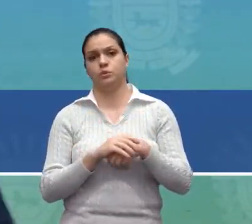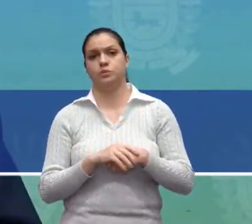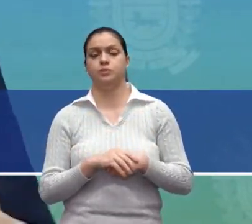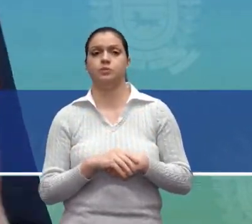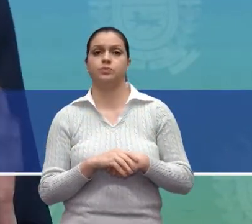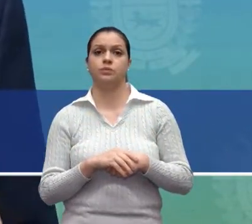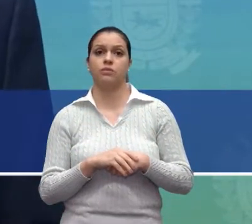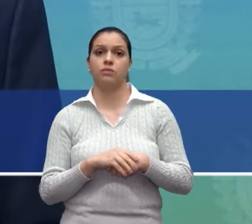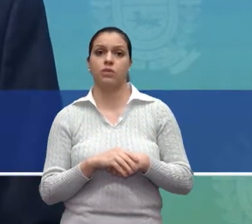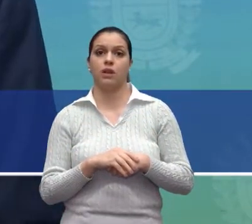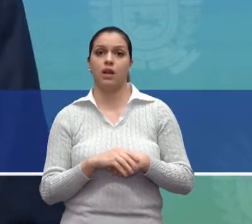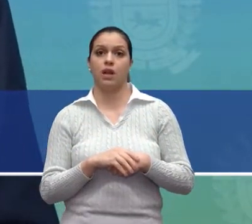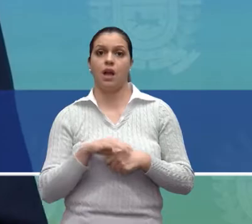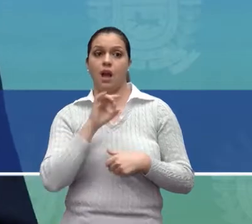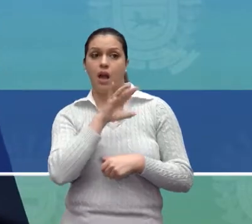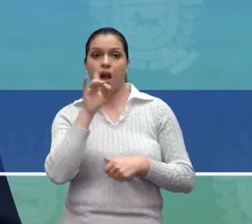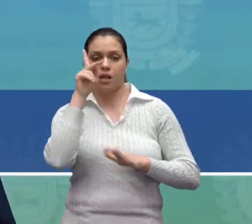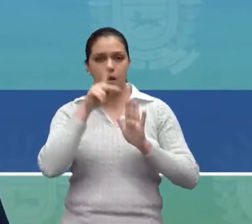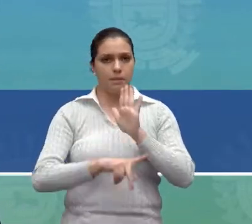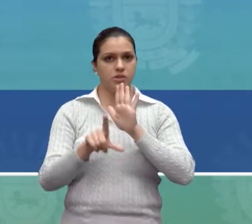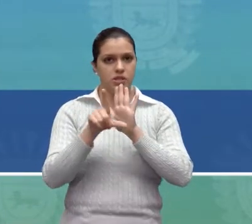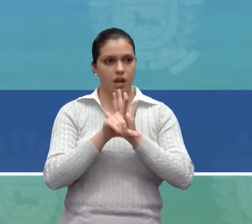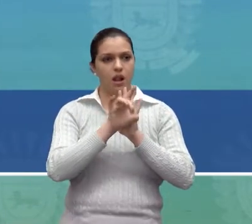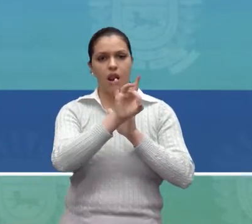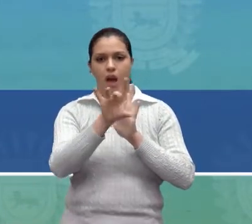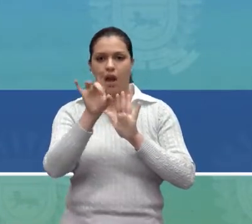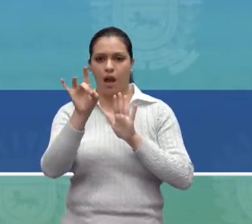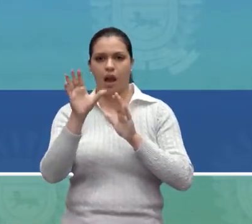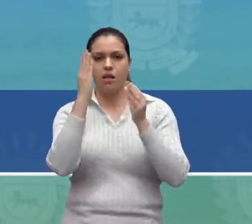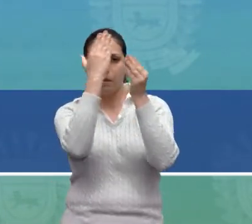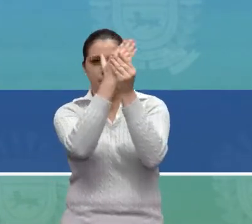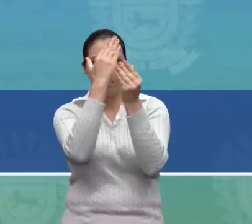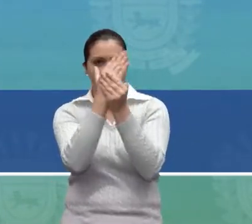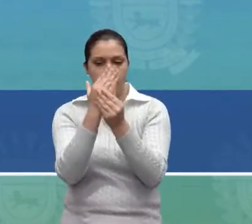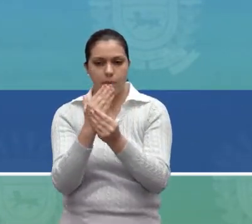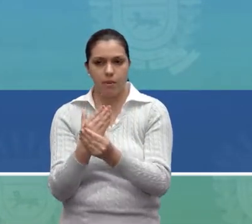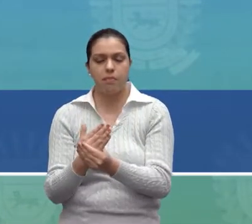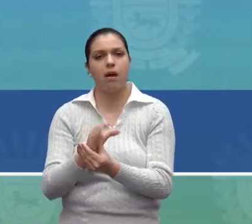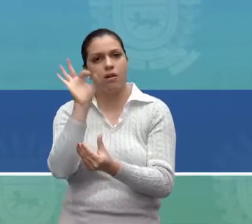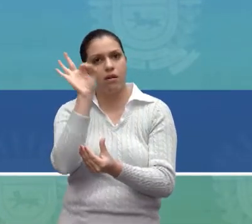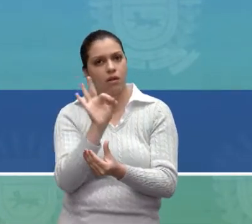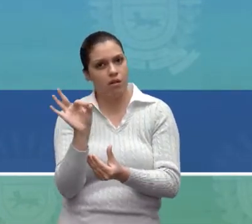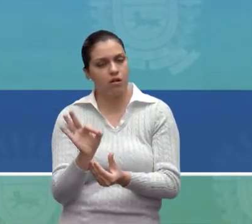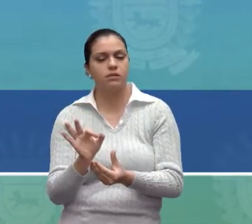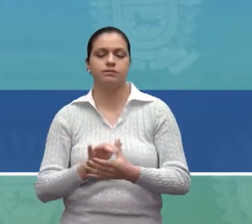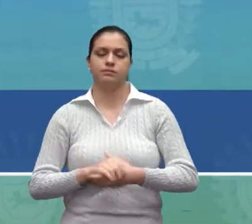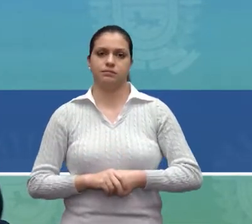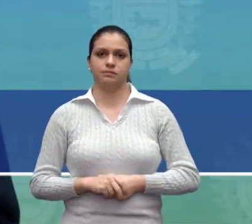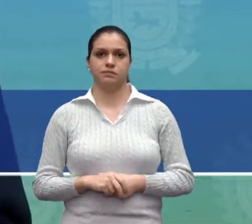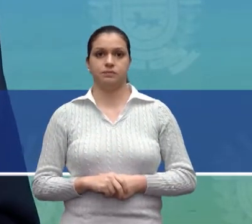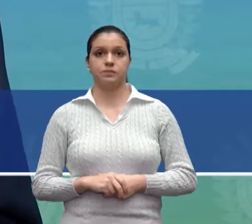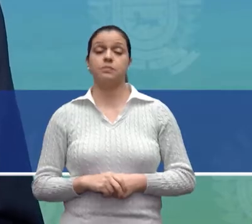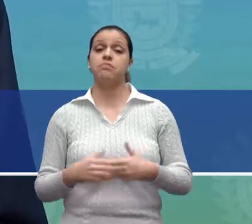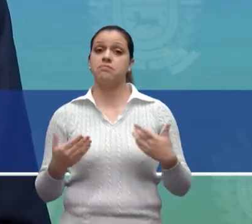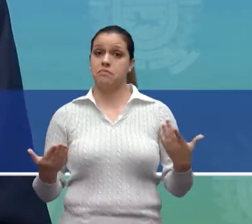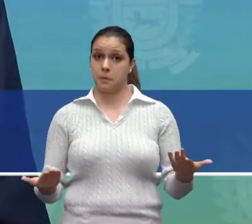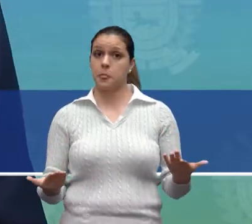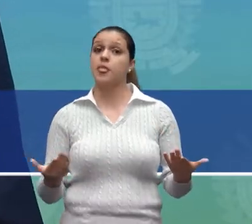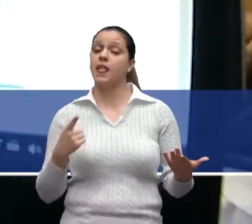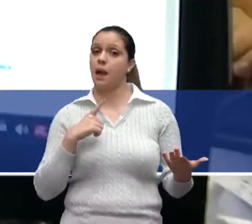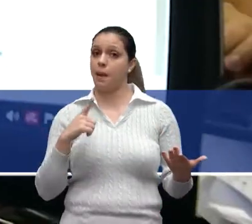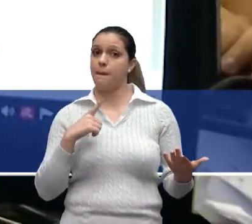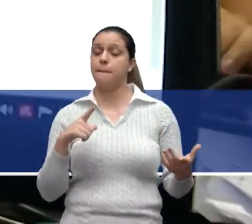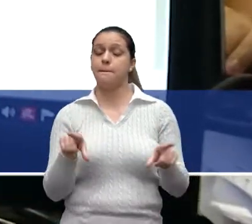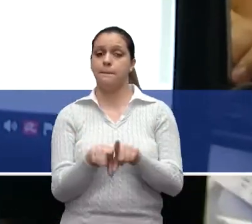fica o arquivamento com a destinação de cada projeto de lei, de cada indicação, de cada resposta